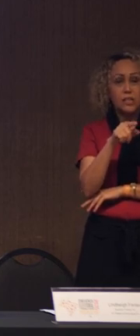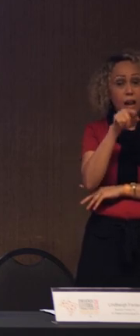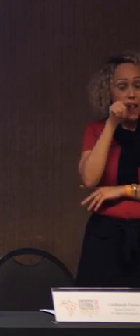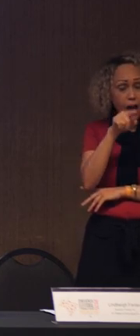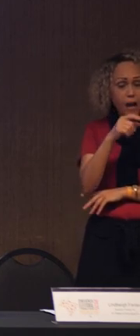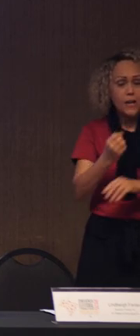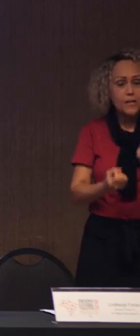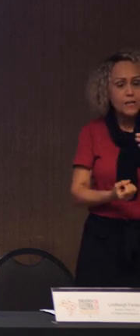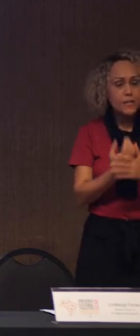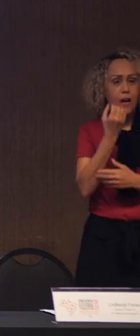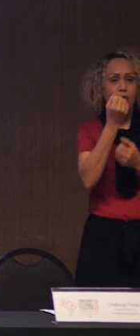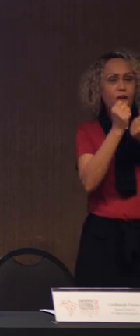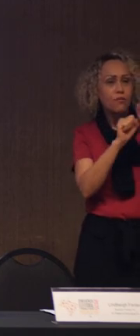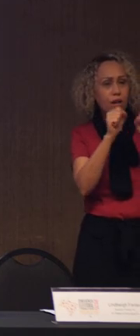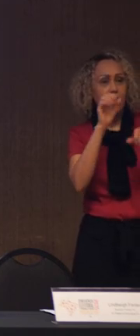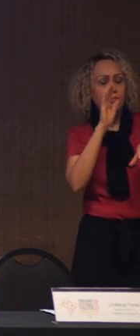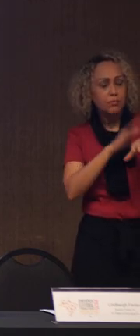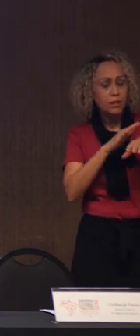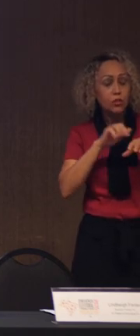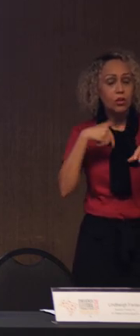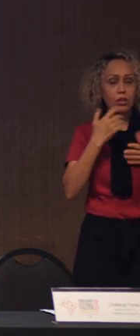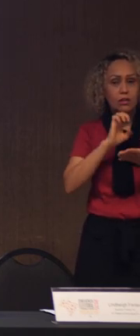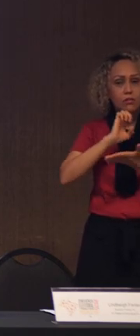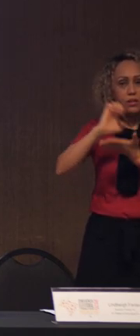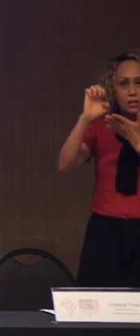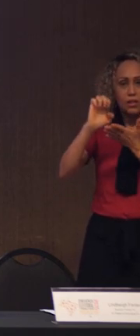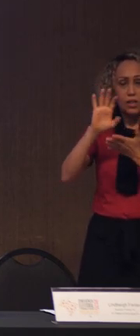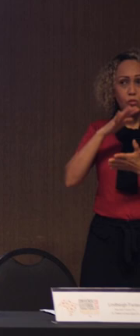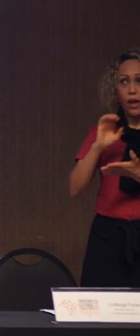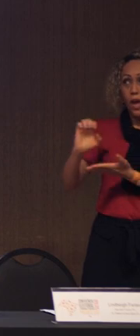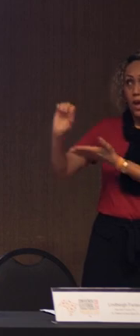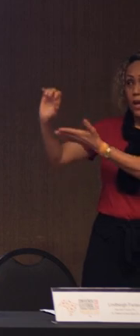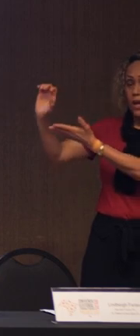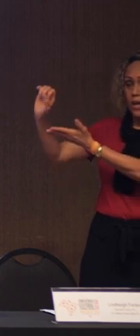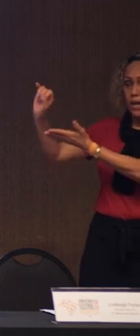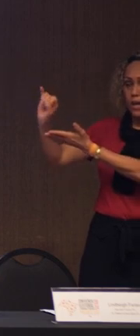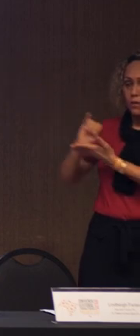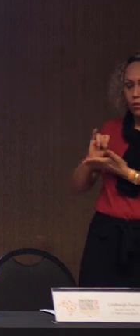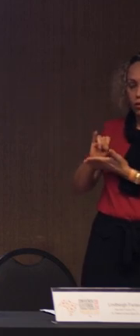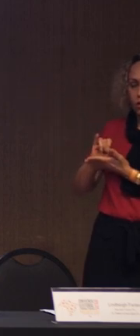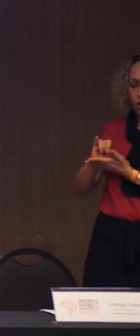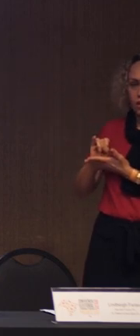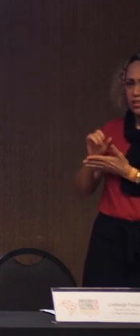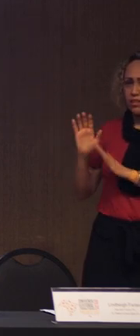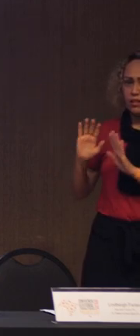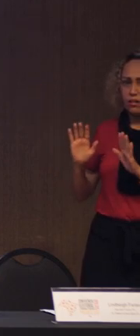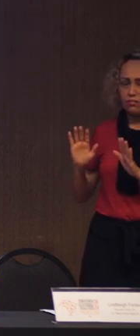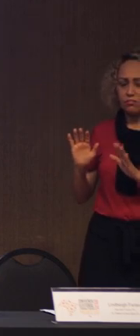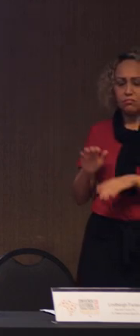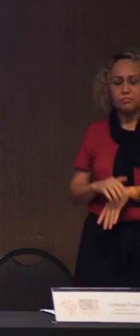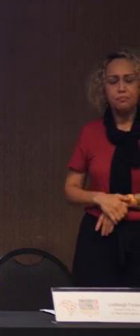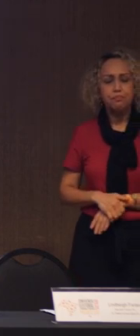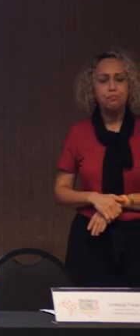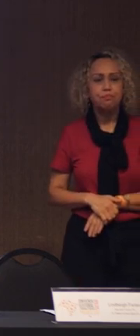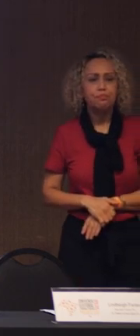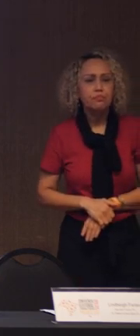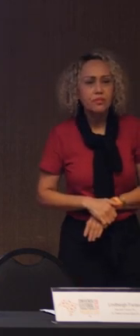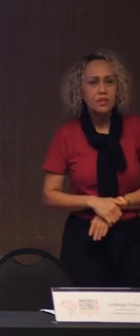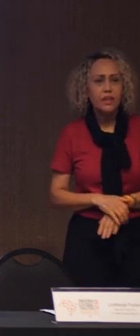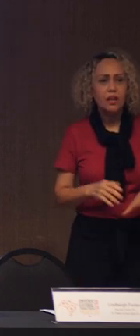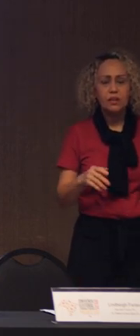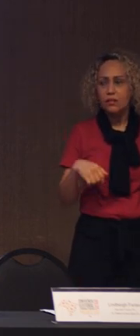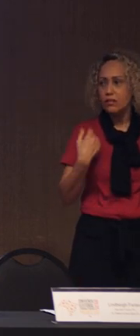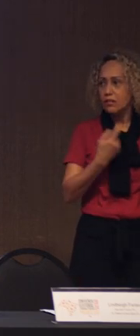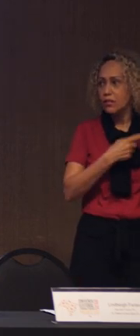agrícola. Enfim, nós precisamos construir um projeto nacional. O PT tem um desafio. Nosso presidente Lula é uma...